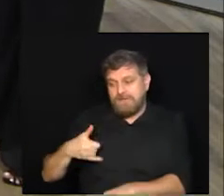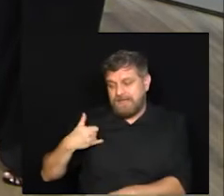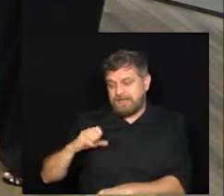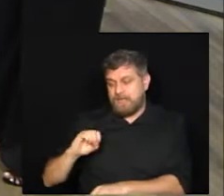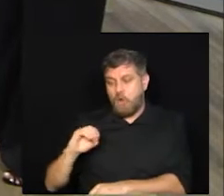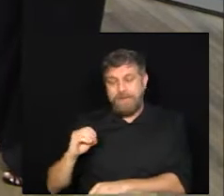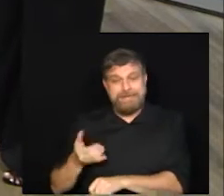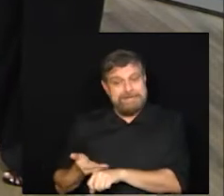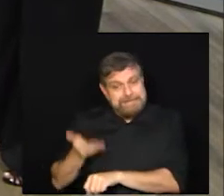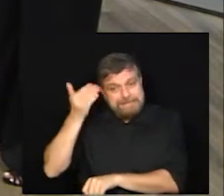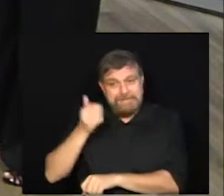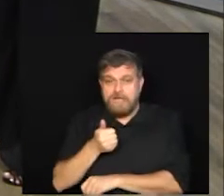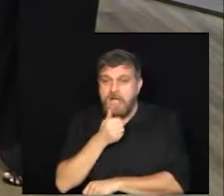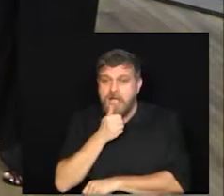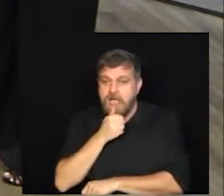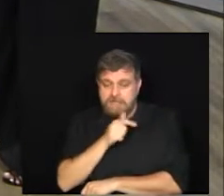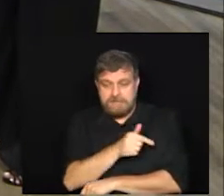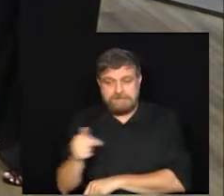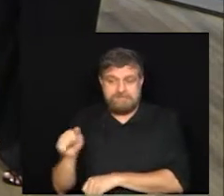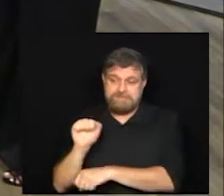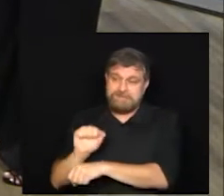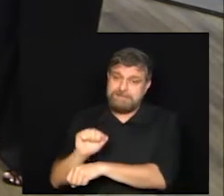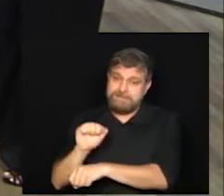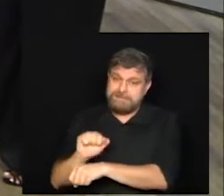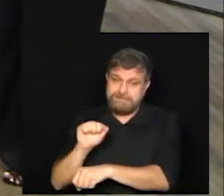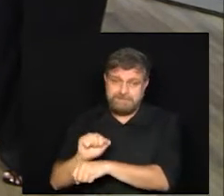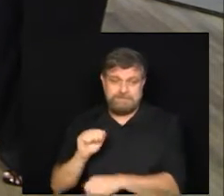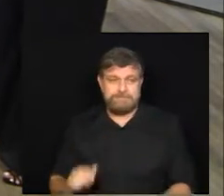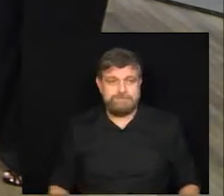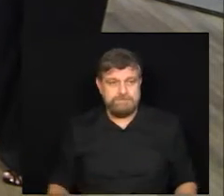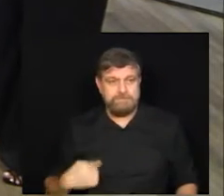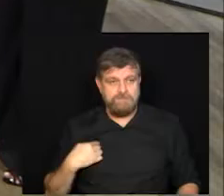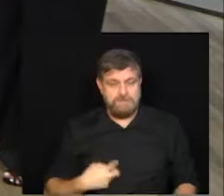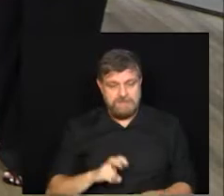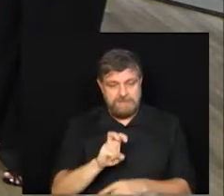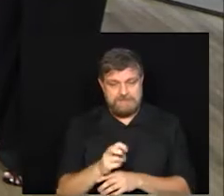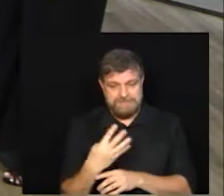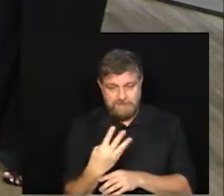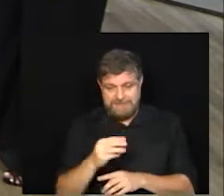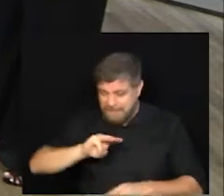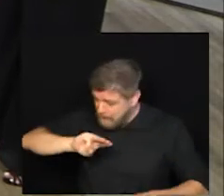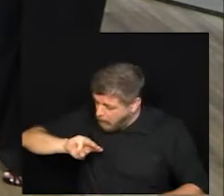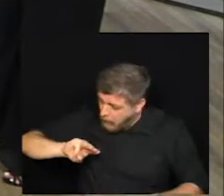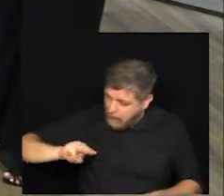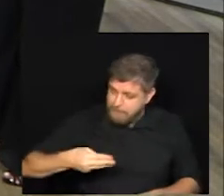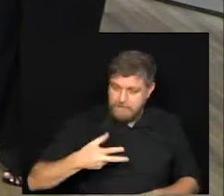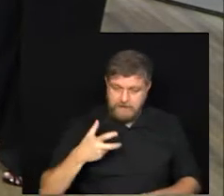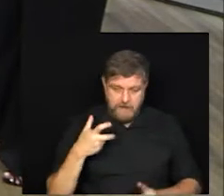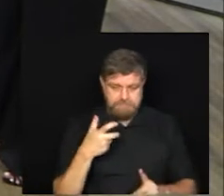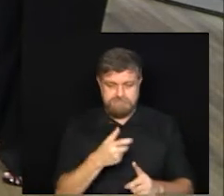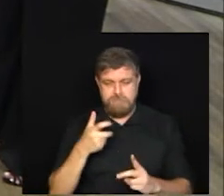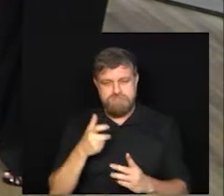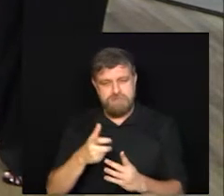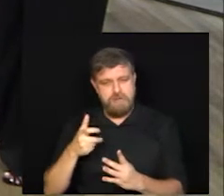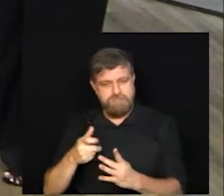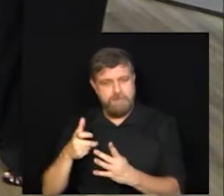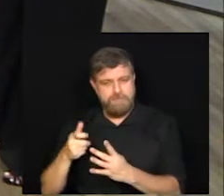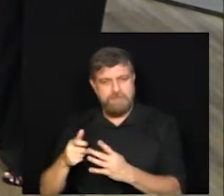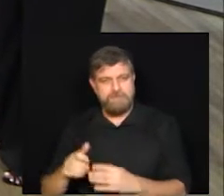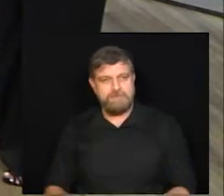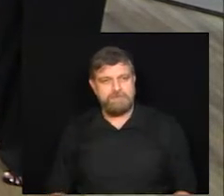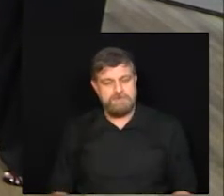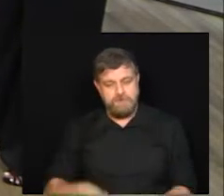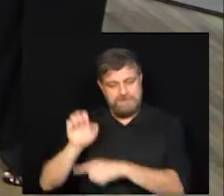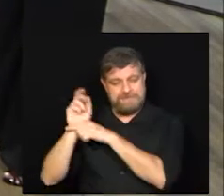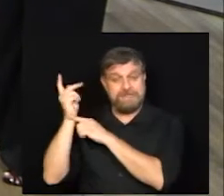anos ainda na próxima semana. A gente aguarda então estas 54 milhões de doses aí que serão muito bem-vindas para o